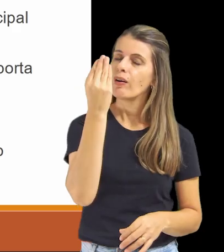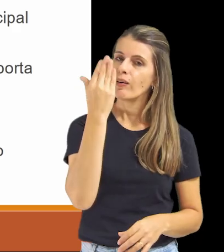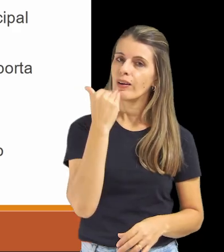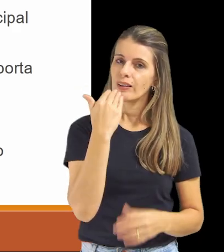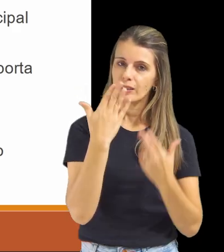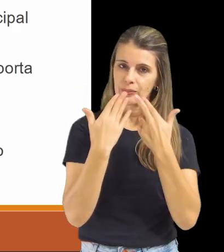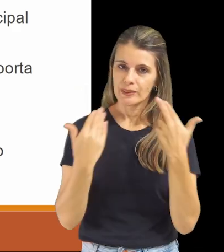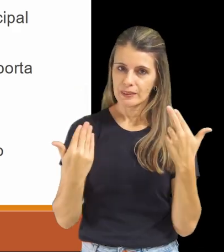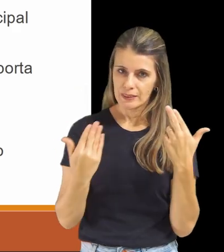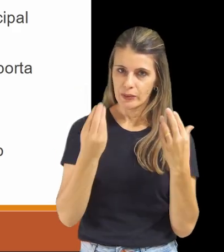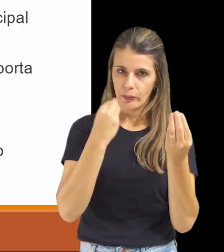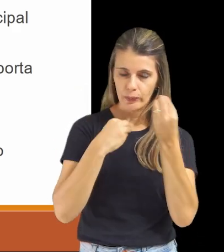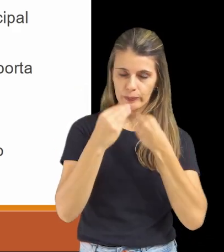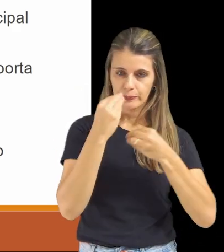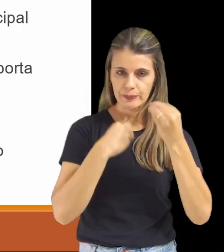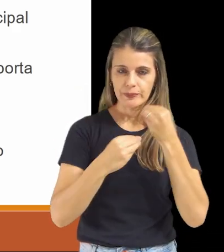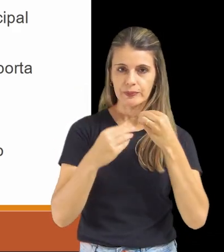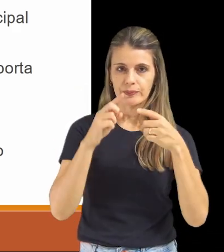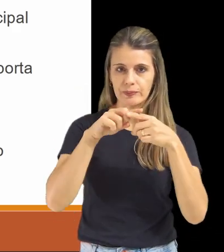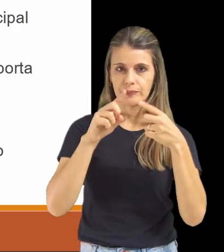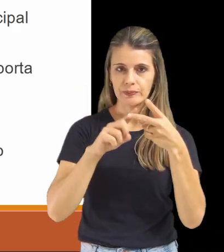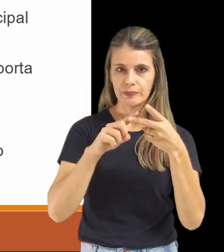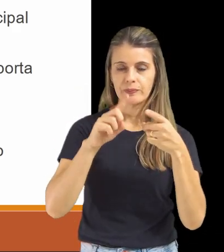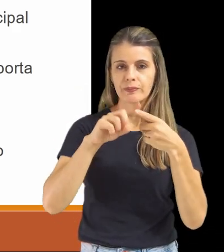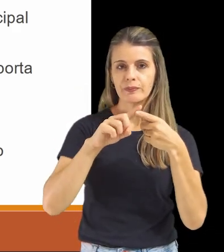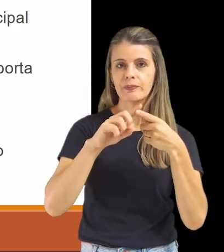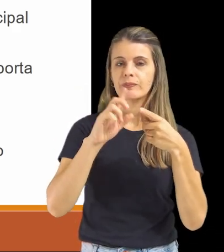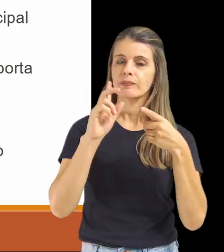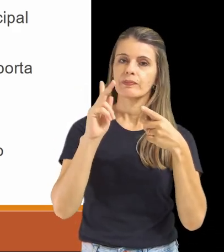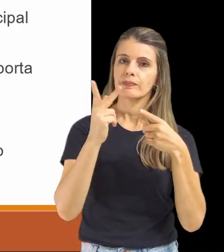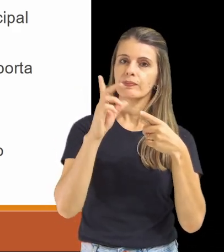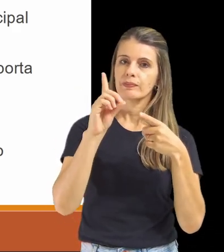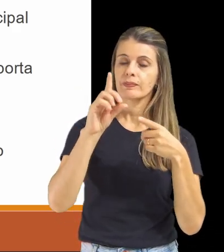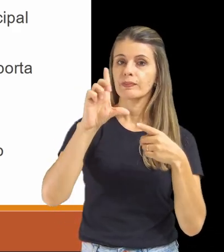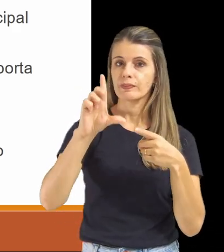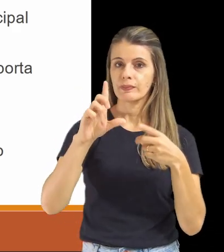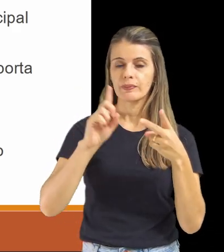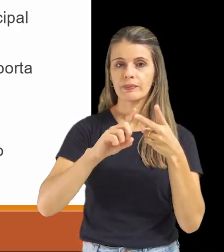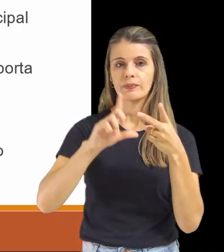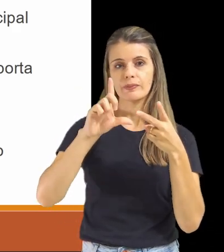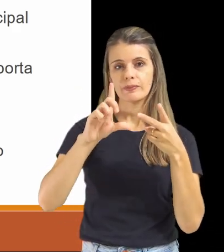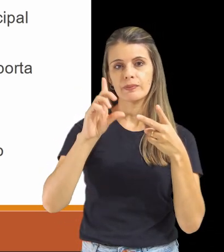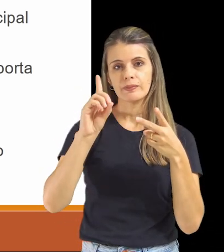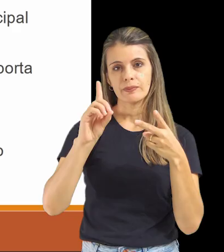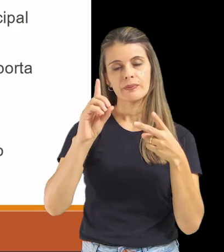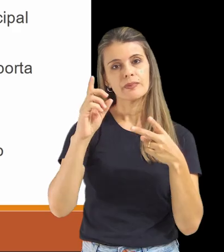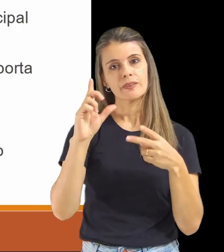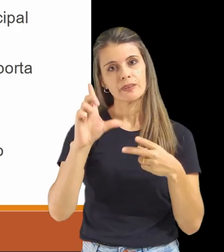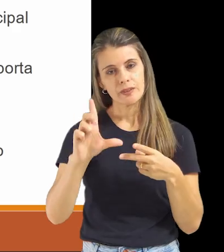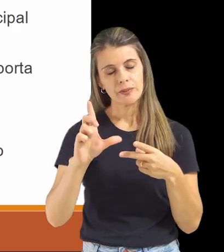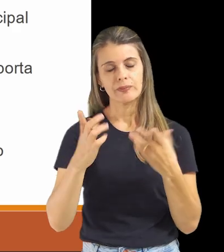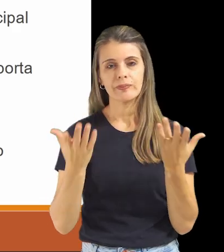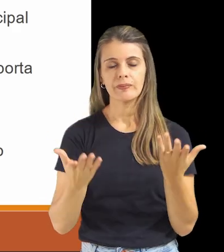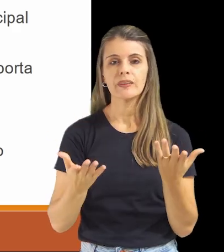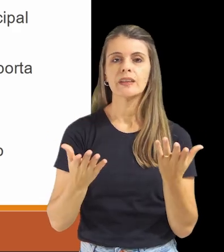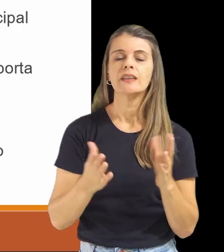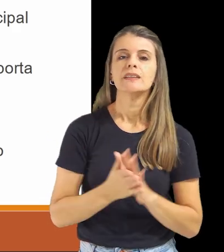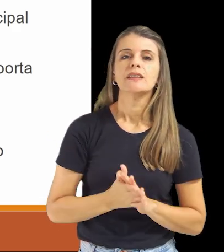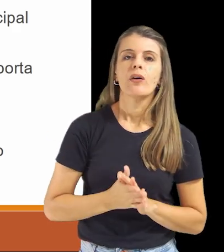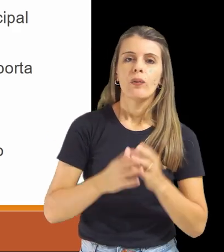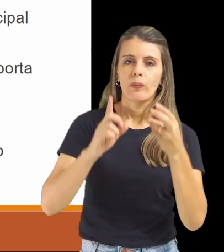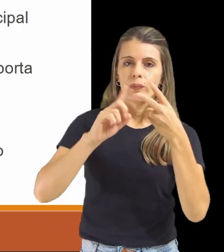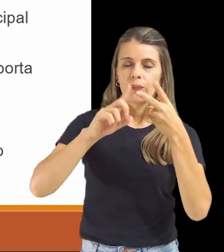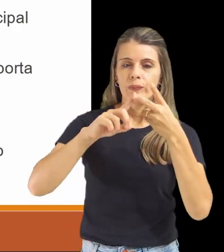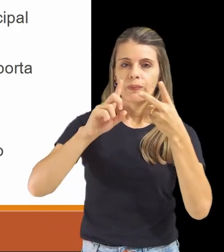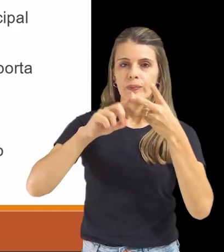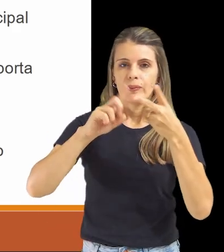na nossa alimentação. Então, existem 2 tipos, o HDL e o LDL. O LDL é uma lipoproteína de baixa